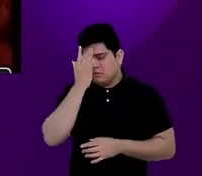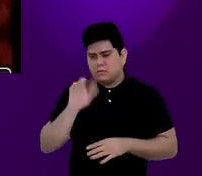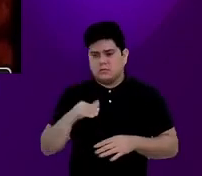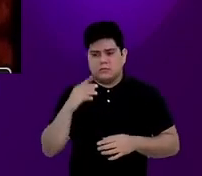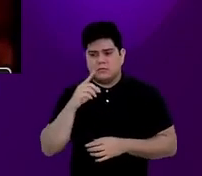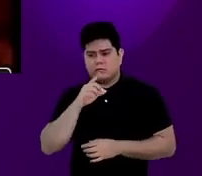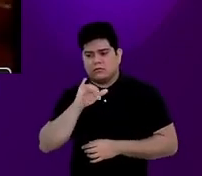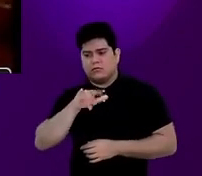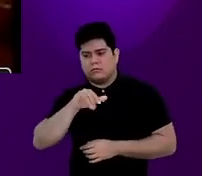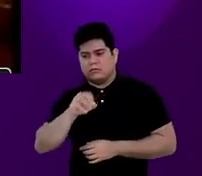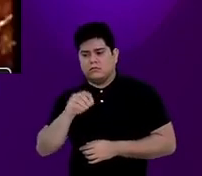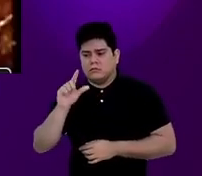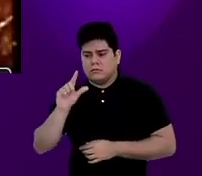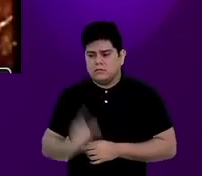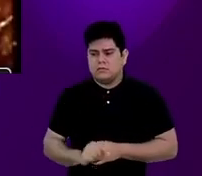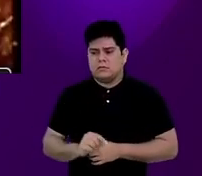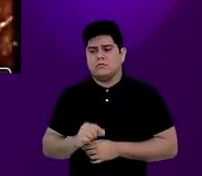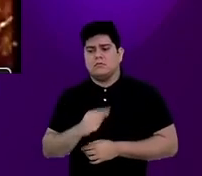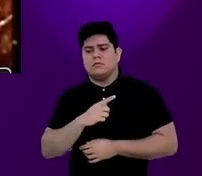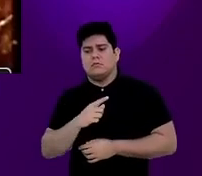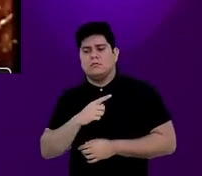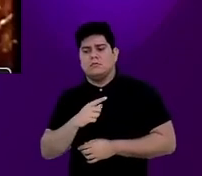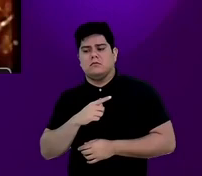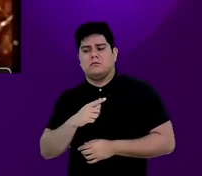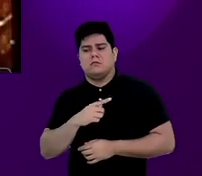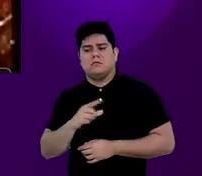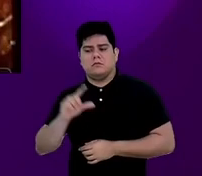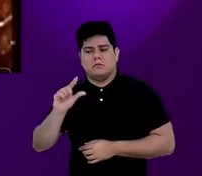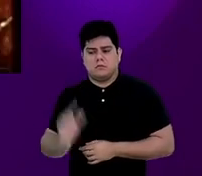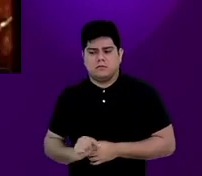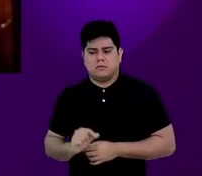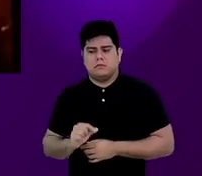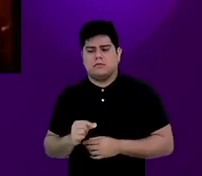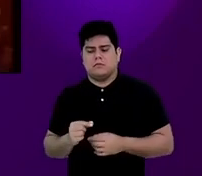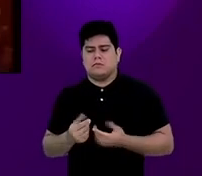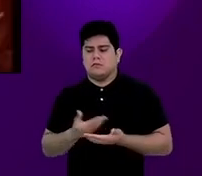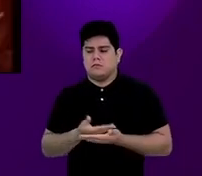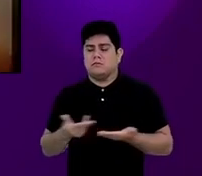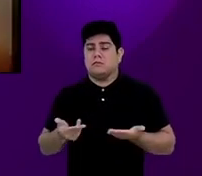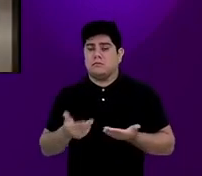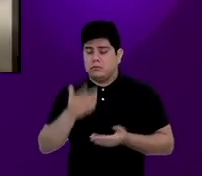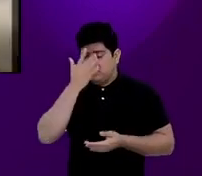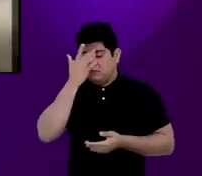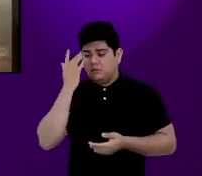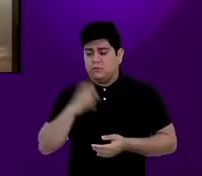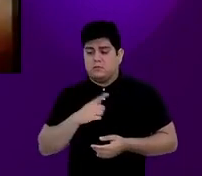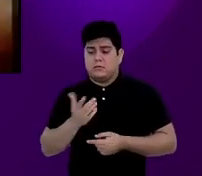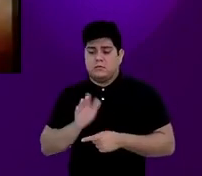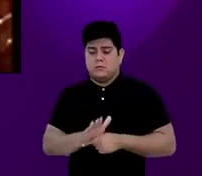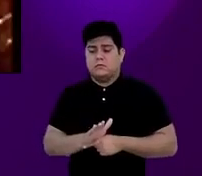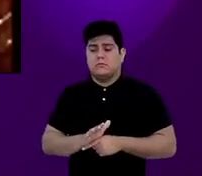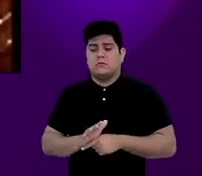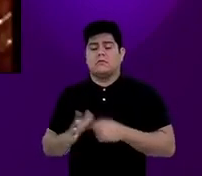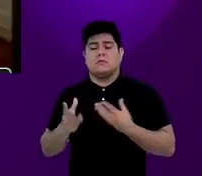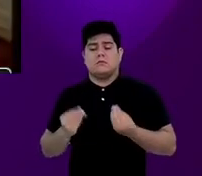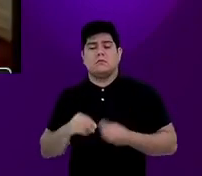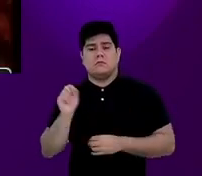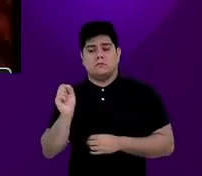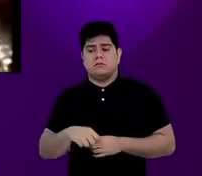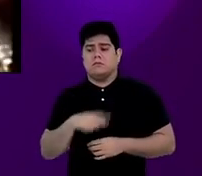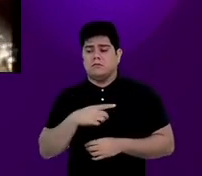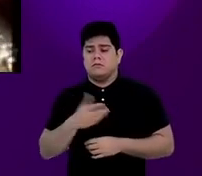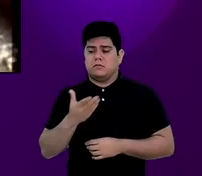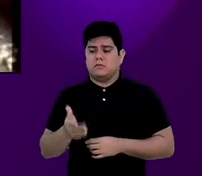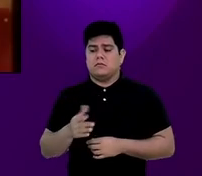íleo, com muito menos infecção de ferida operatória e evisceração. Então, são pacientes que se beneficiam muito dessa